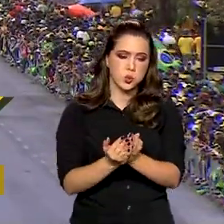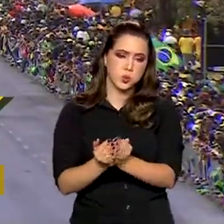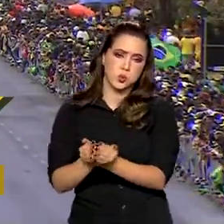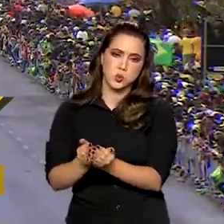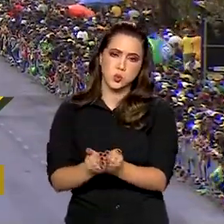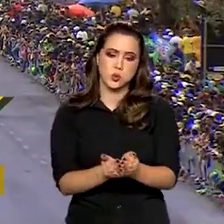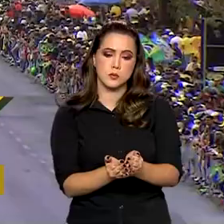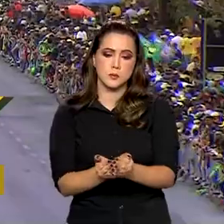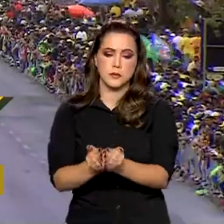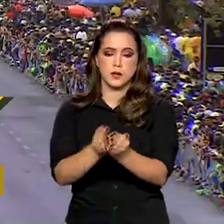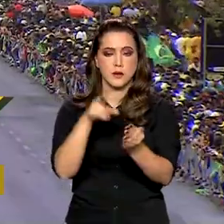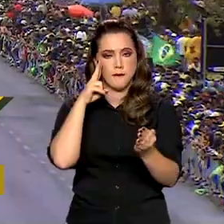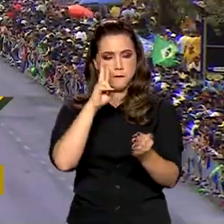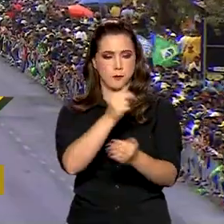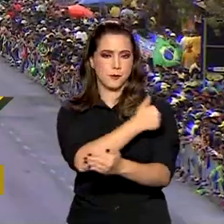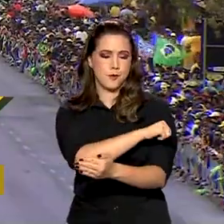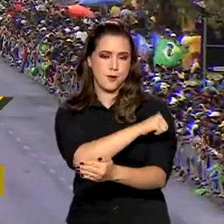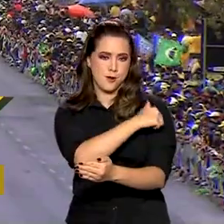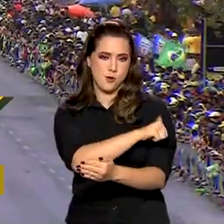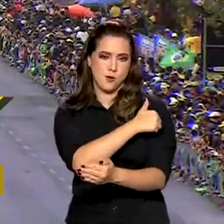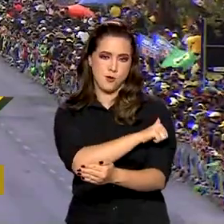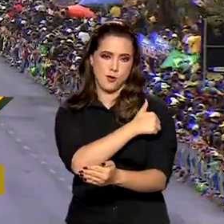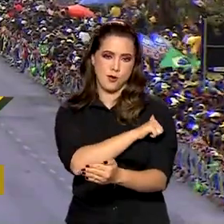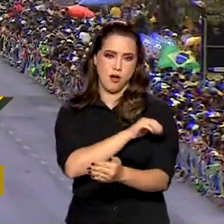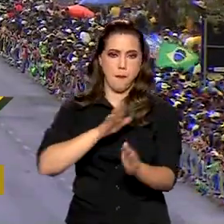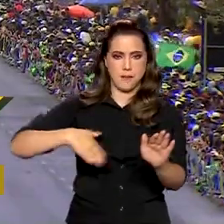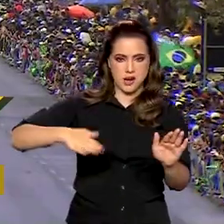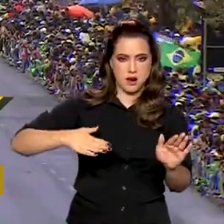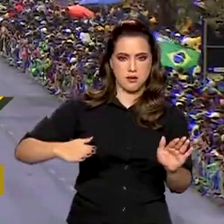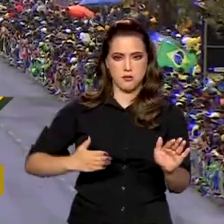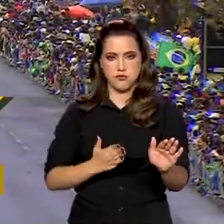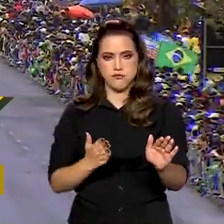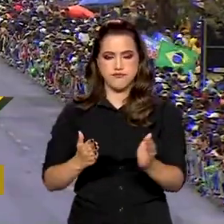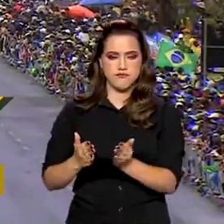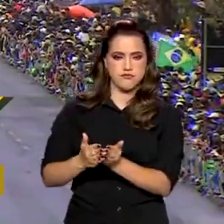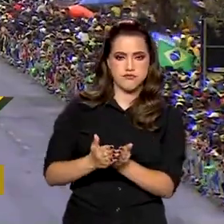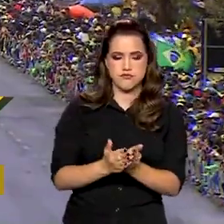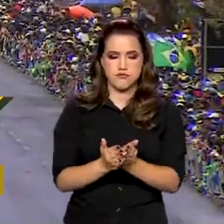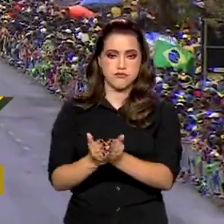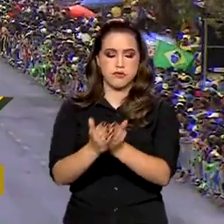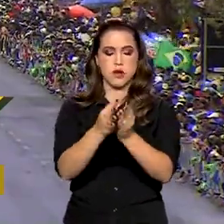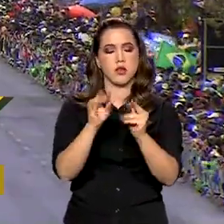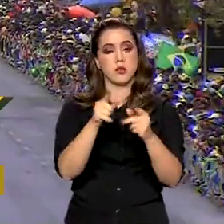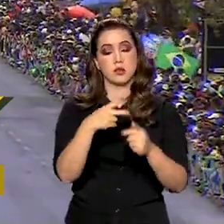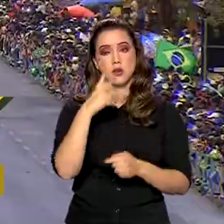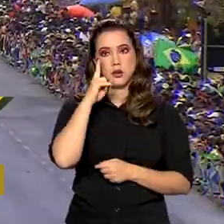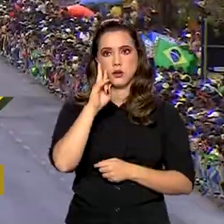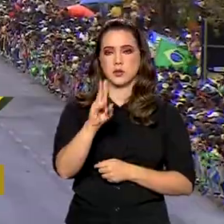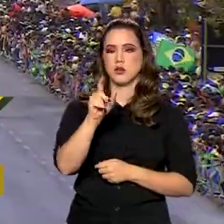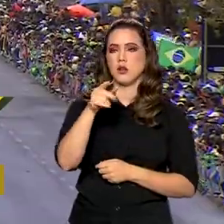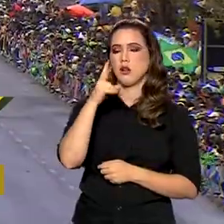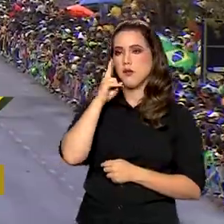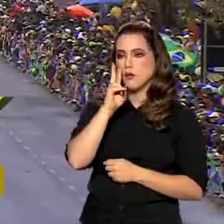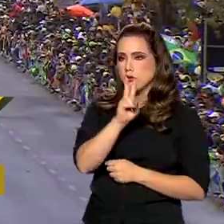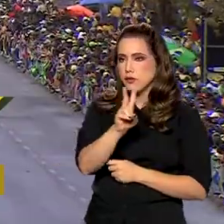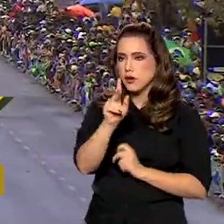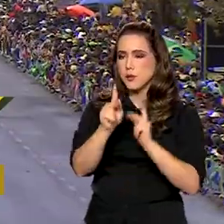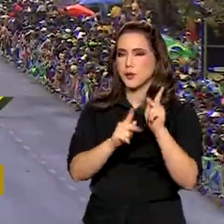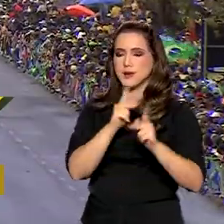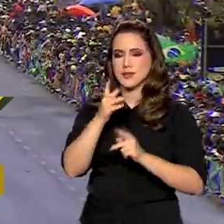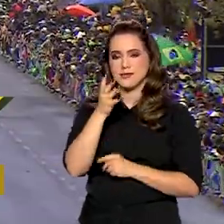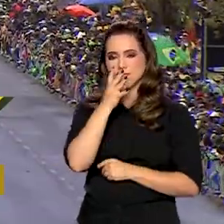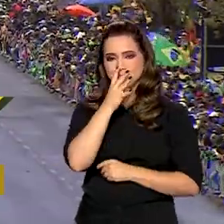vão passar por toda a orla do Rio de Janeiro. É uma oportunidade ímpar ali para aproximar, para a população